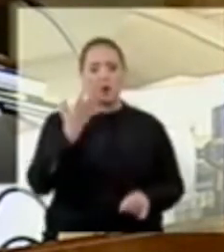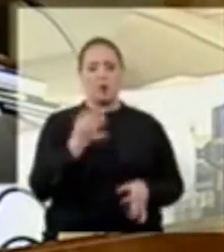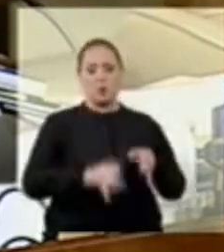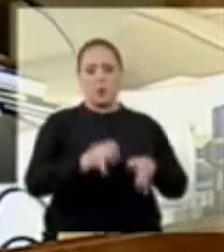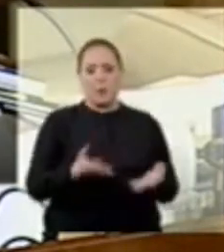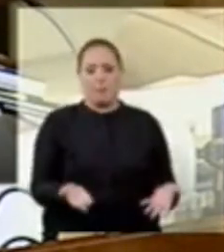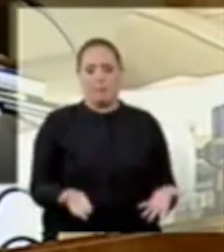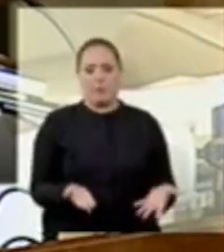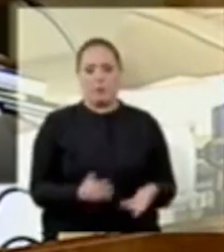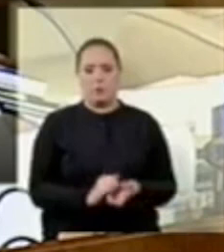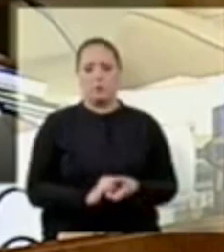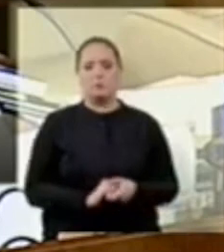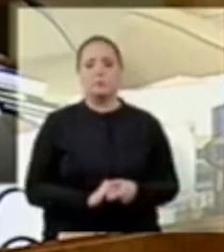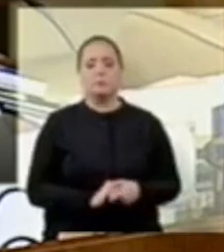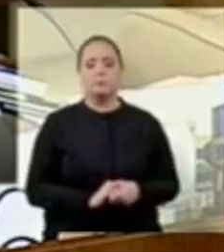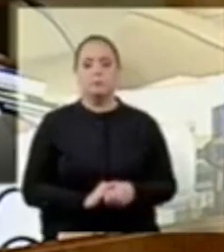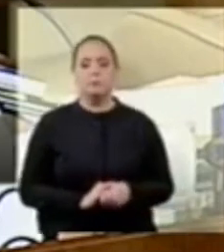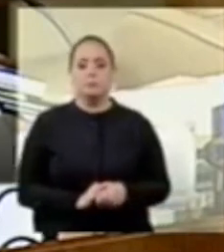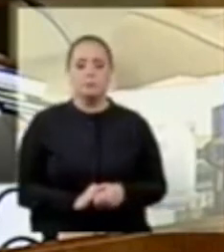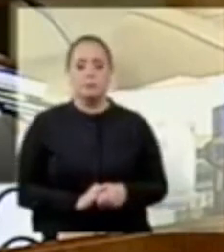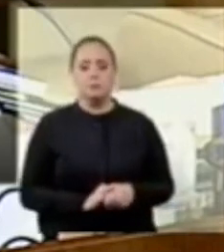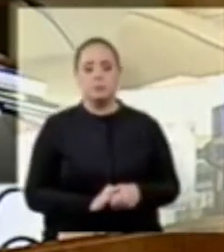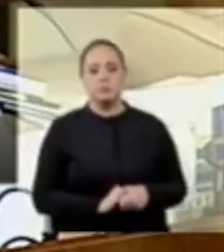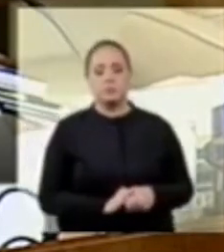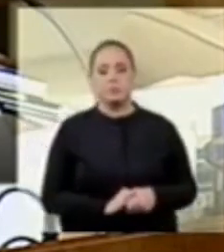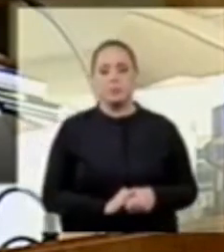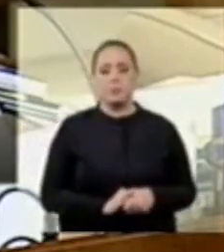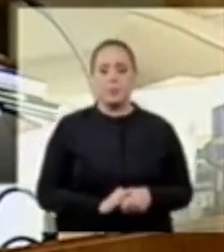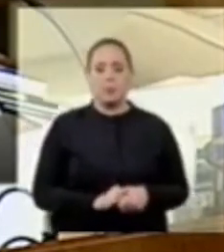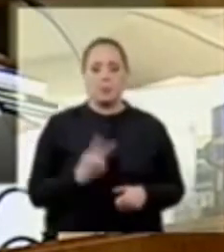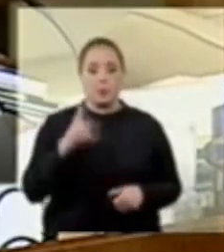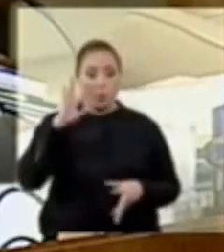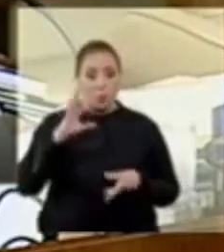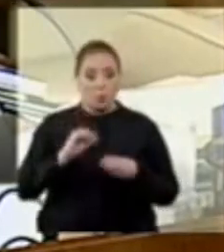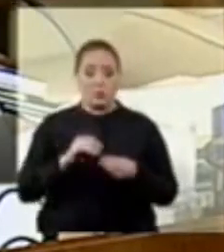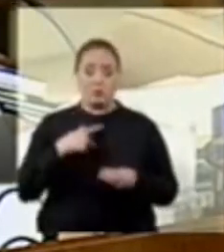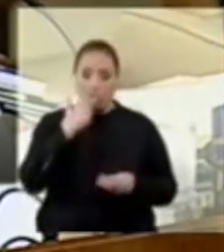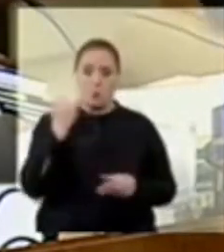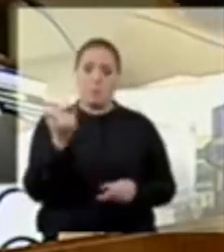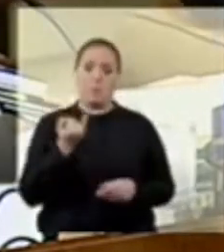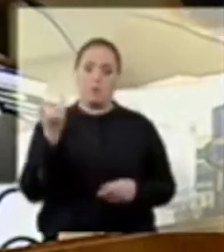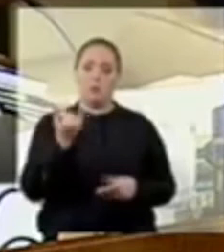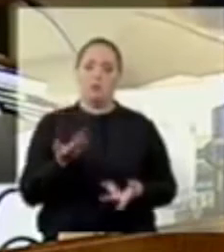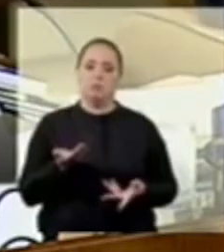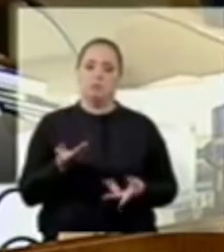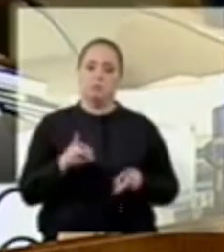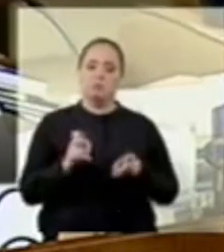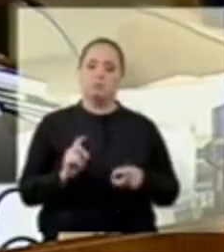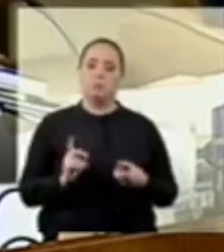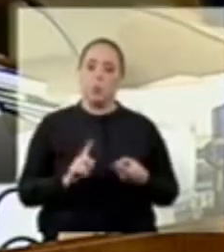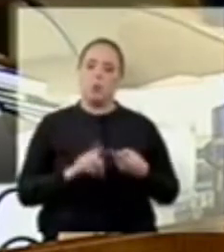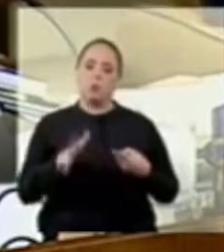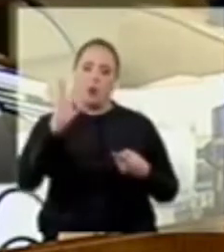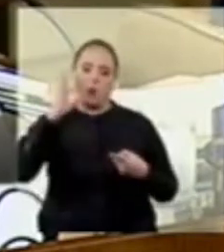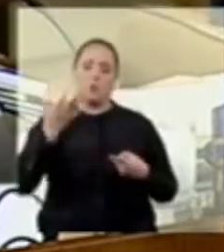justiça e aqui duas conclusões que eu acho imprescindível se tirar desse caso uma nós já resolvemos